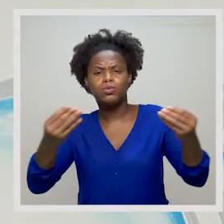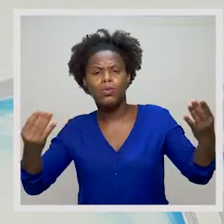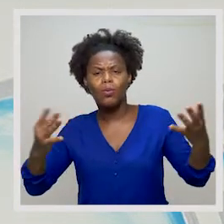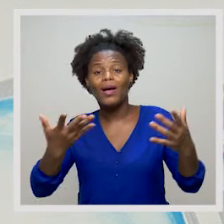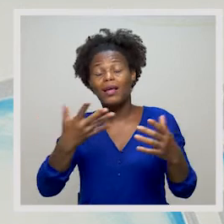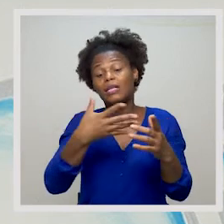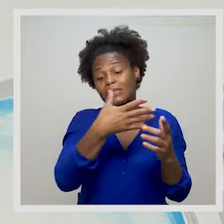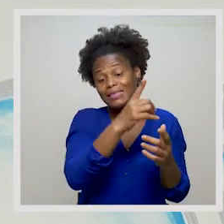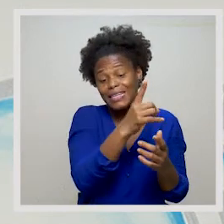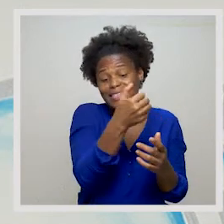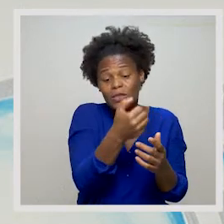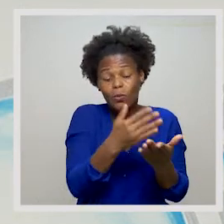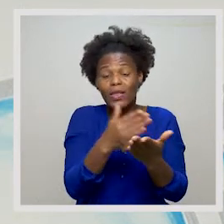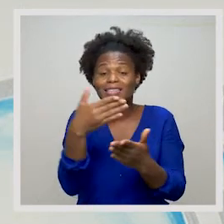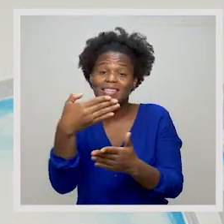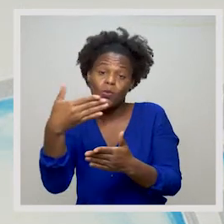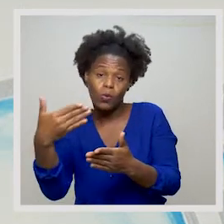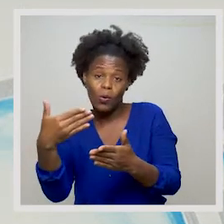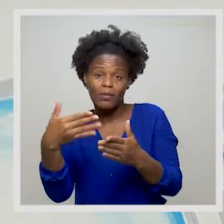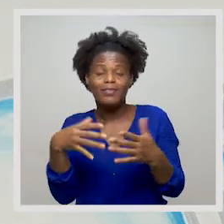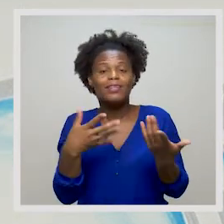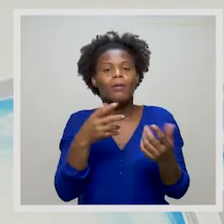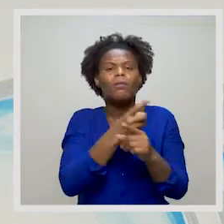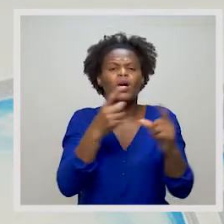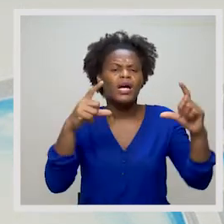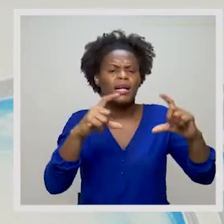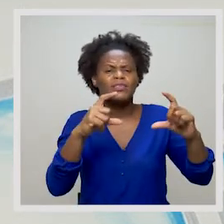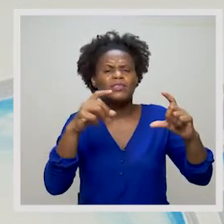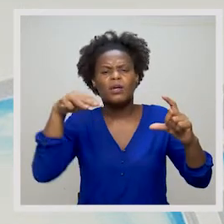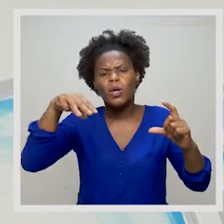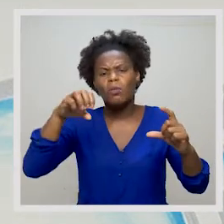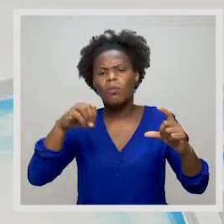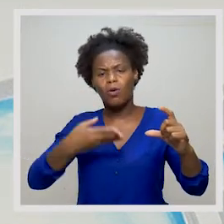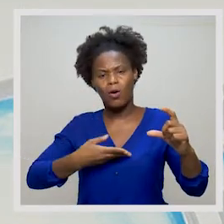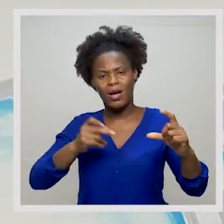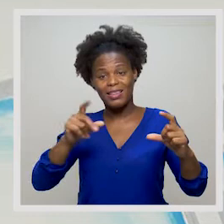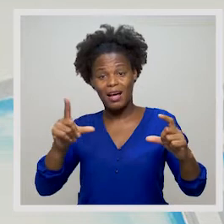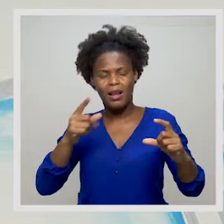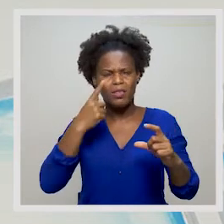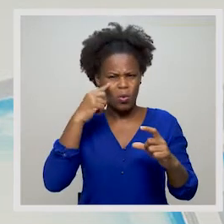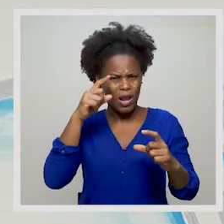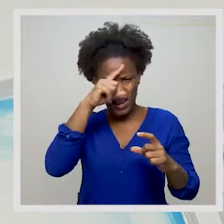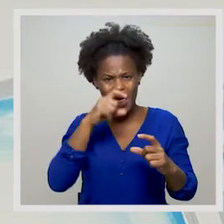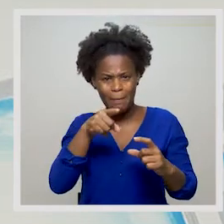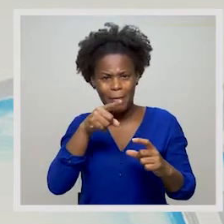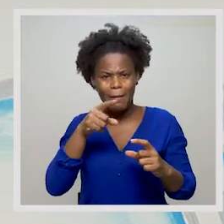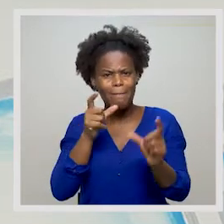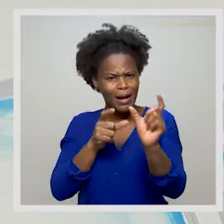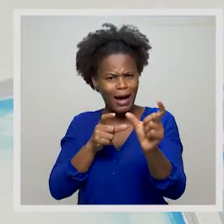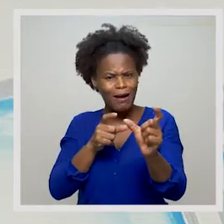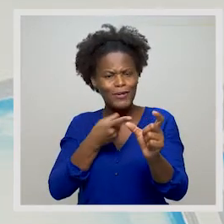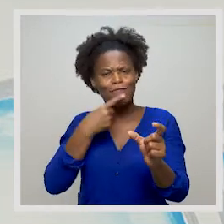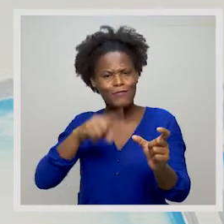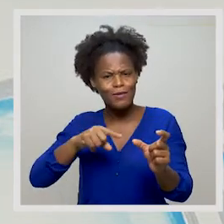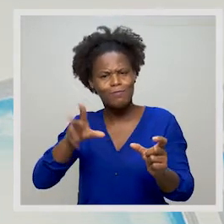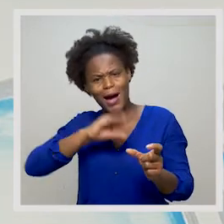65 a 71. Por que esta classe é a nossa classe modal? Estão a lembrar da palavra moda?